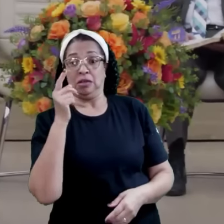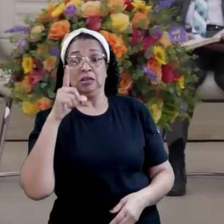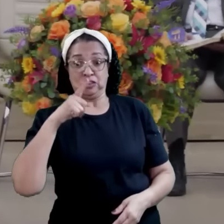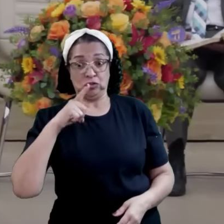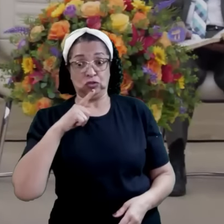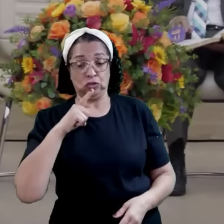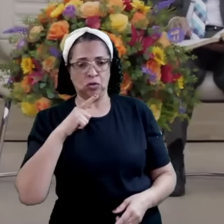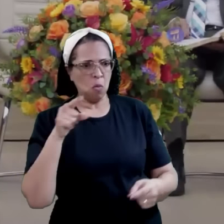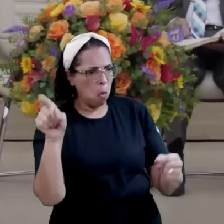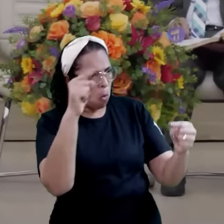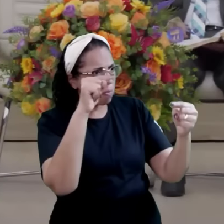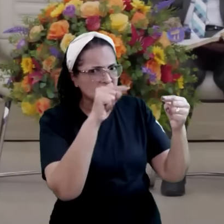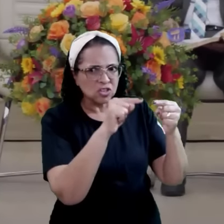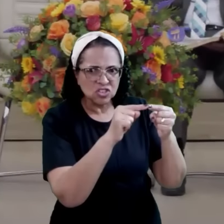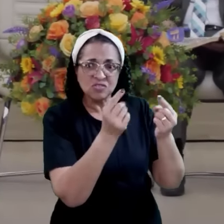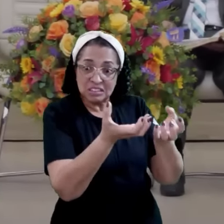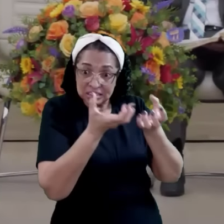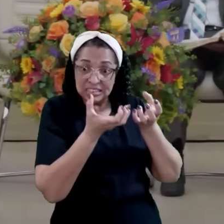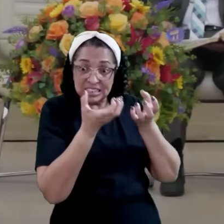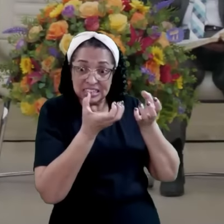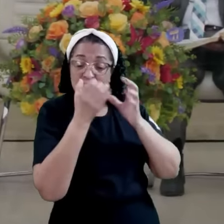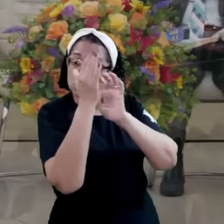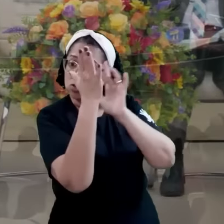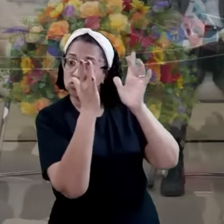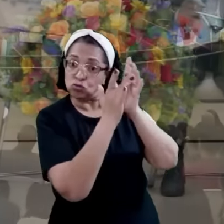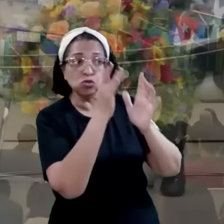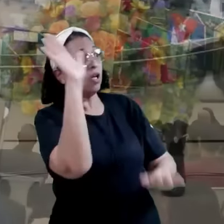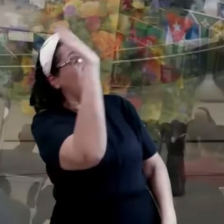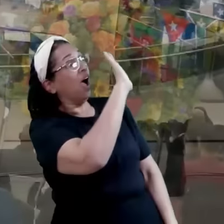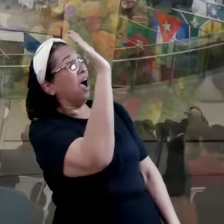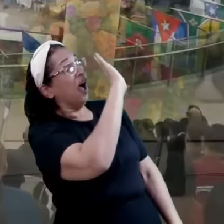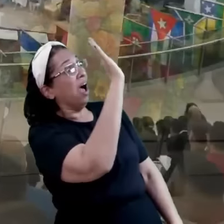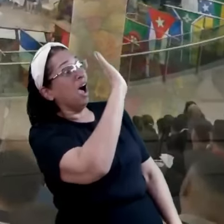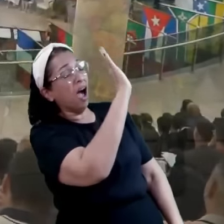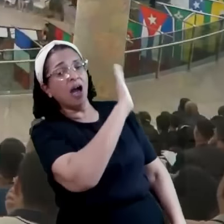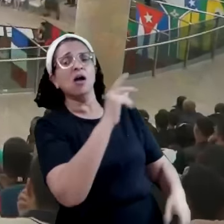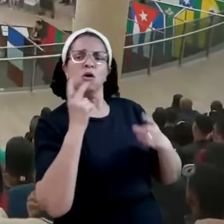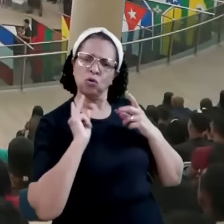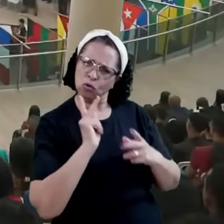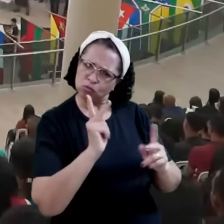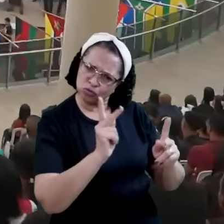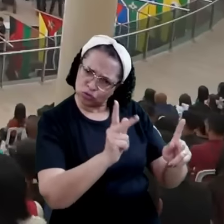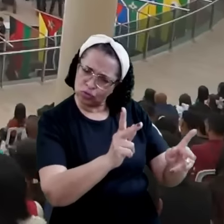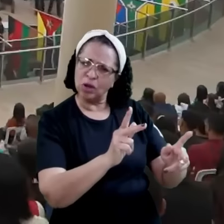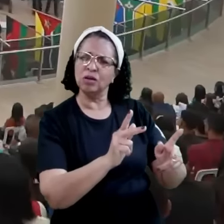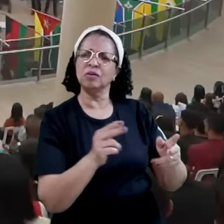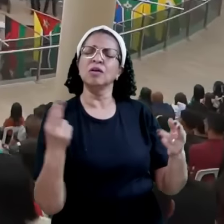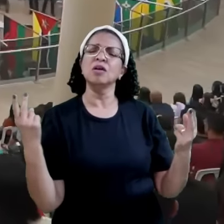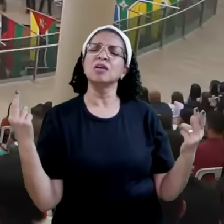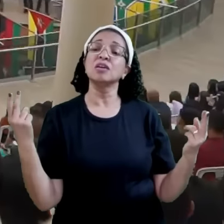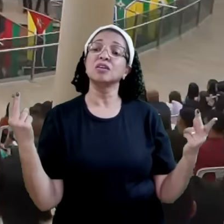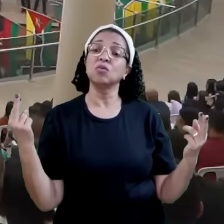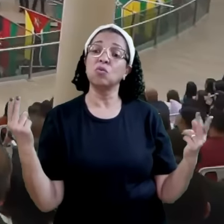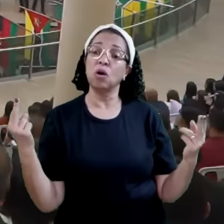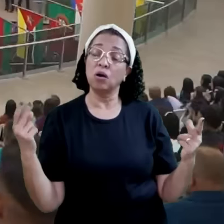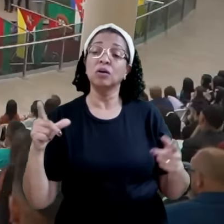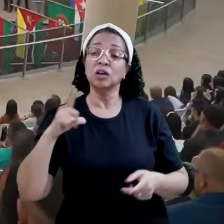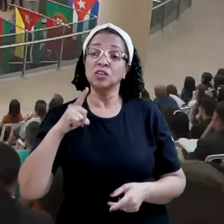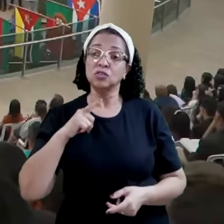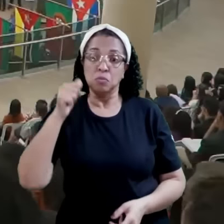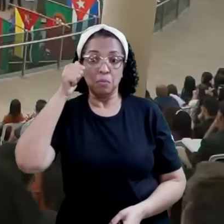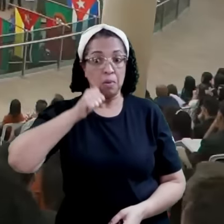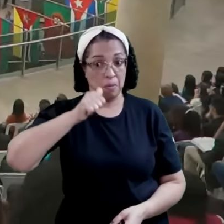irmão lembra de gzi quando veio falar com a viúva vai bem contigo vai vai bem com a tua casa vai o filho dela